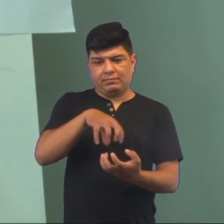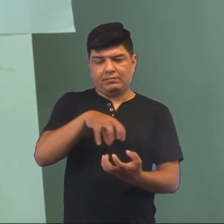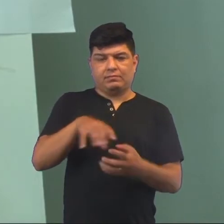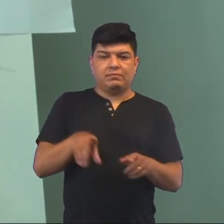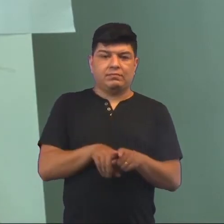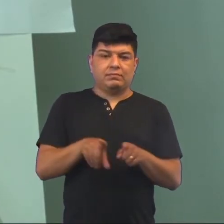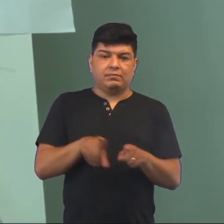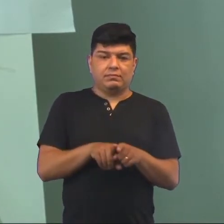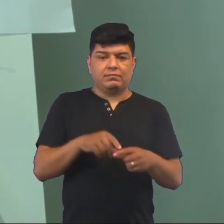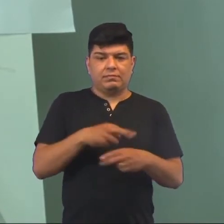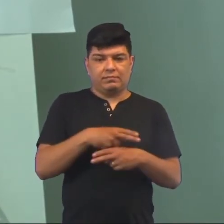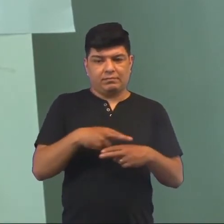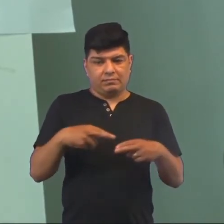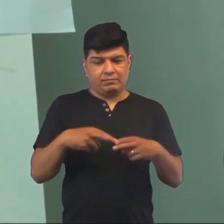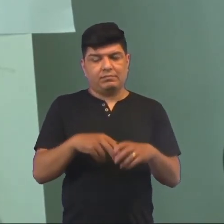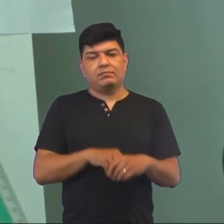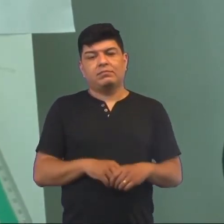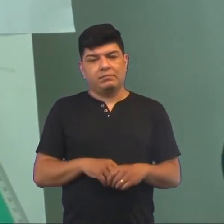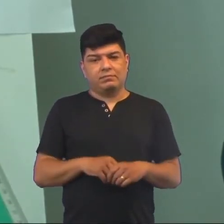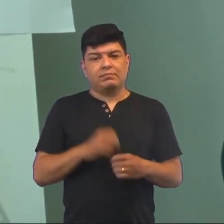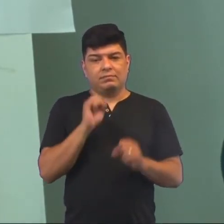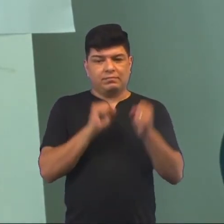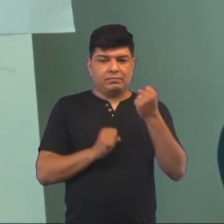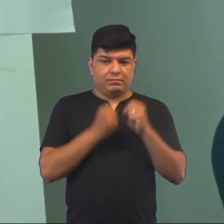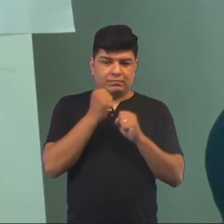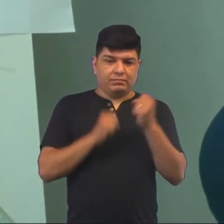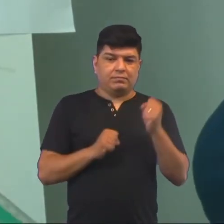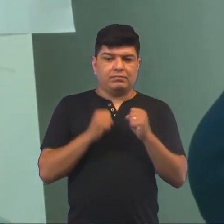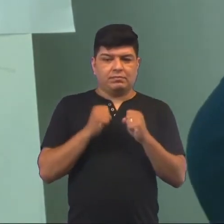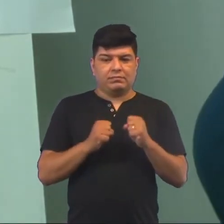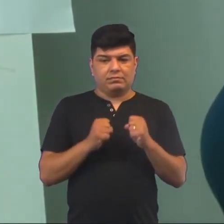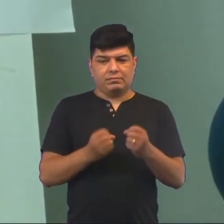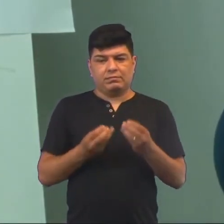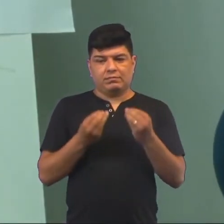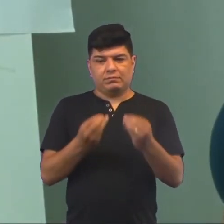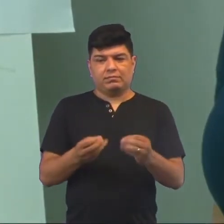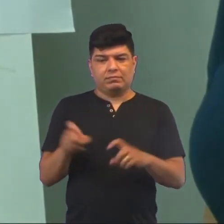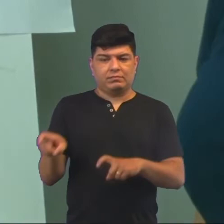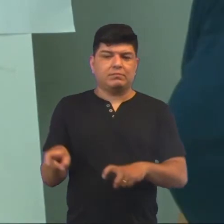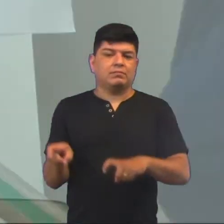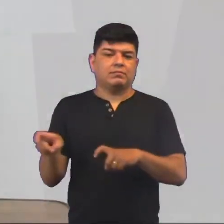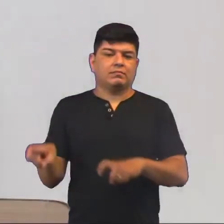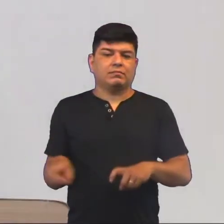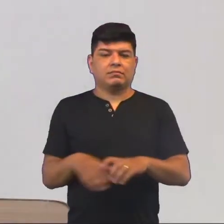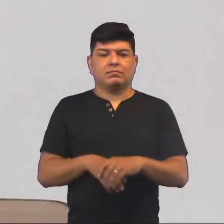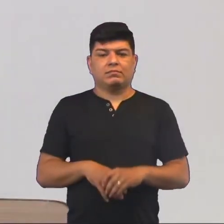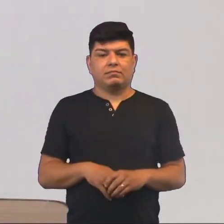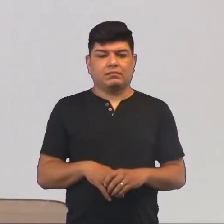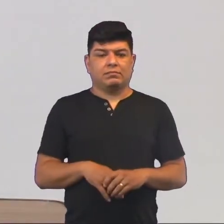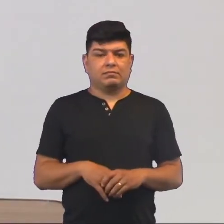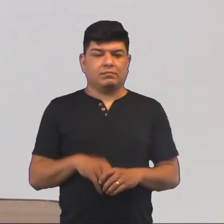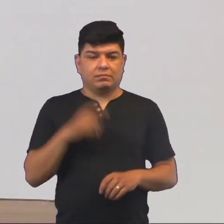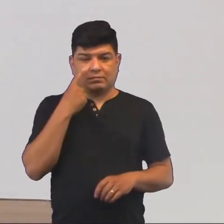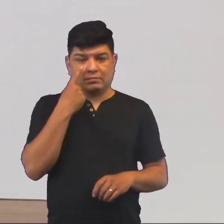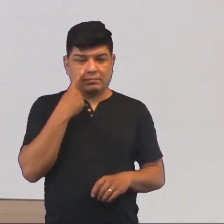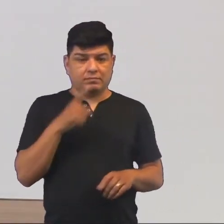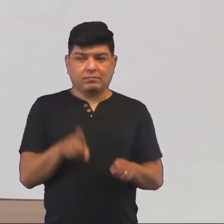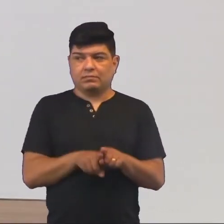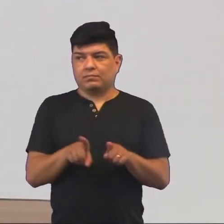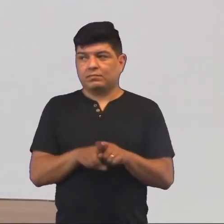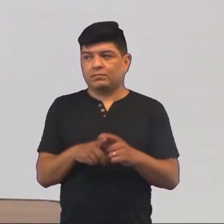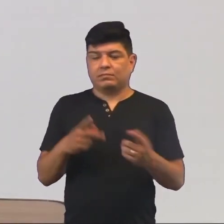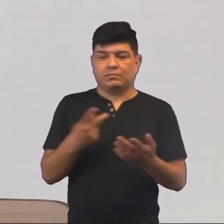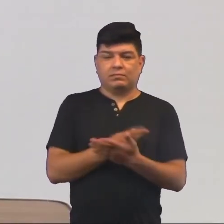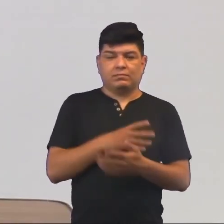são produtos, né, passo pelas indústrias que podem ser fornecidos ao campo, tá? E olha só mais o que que